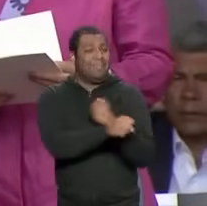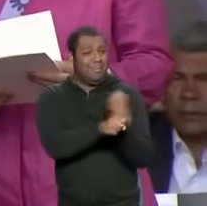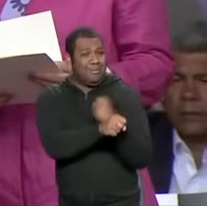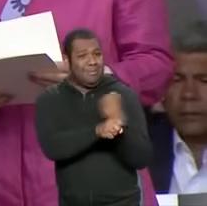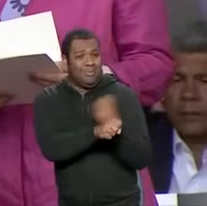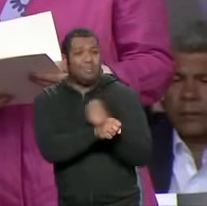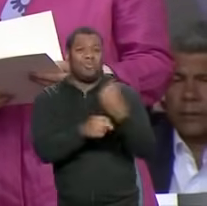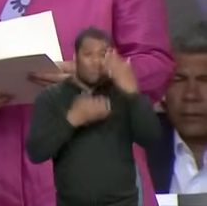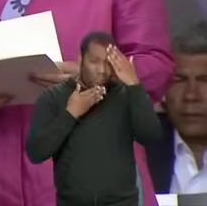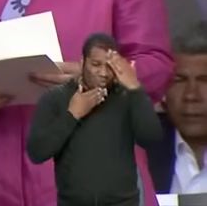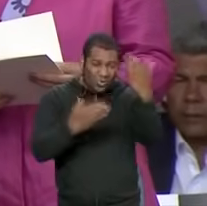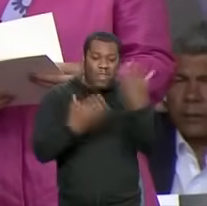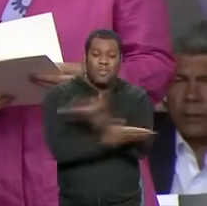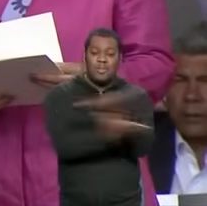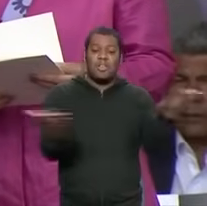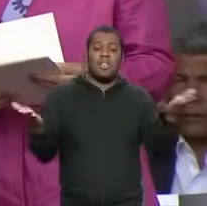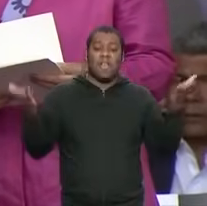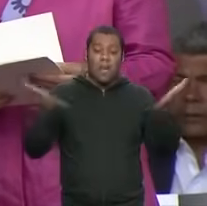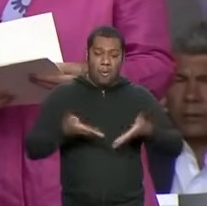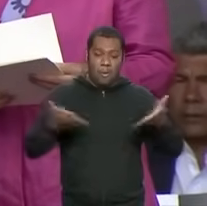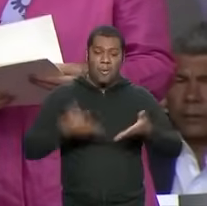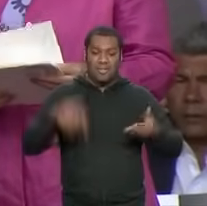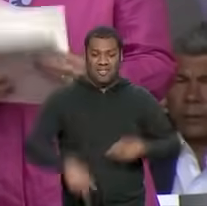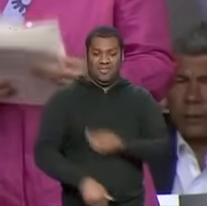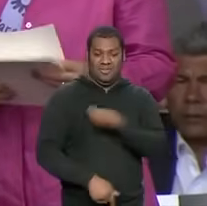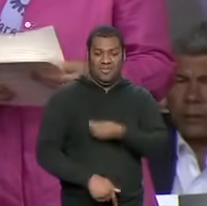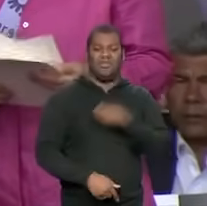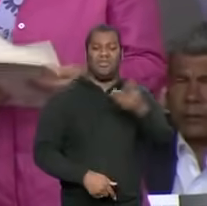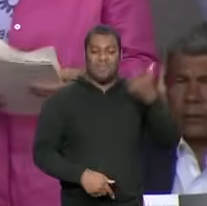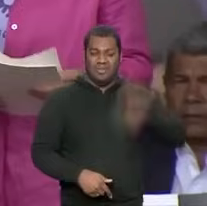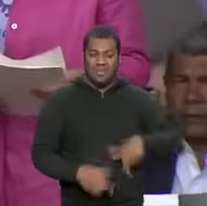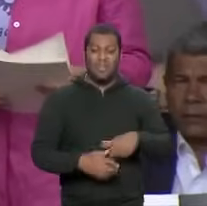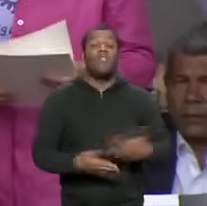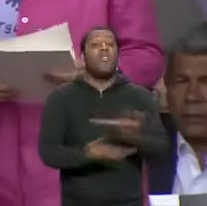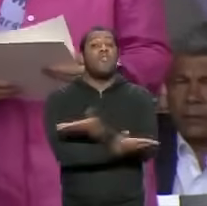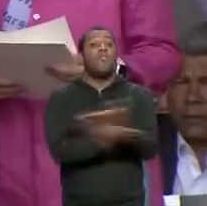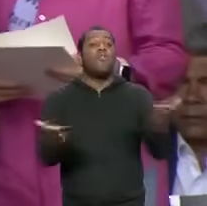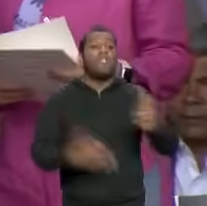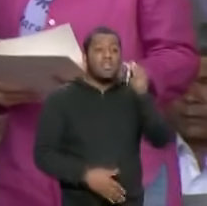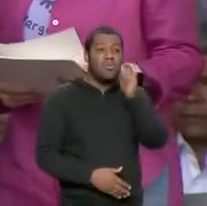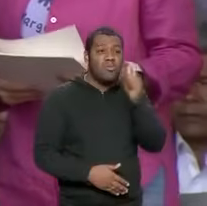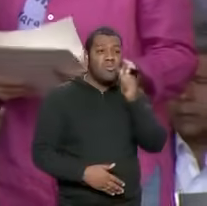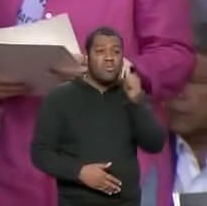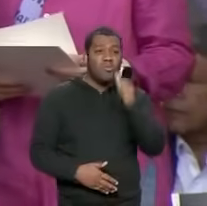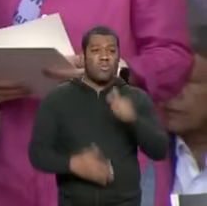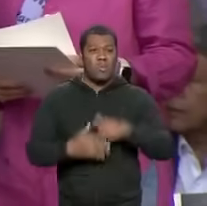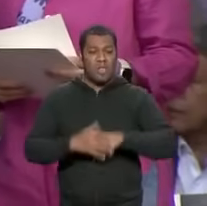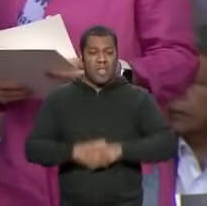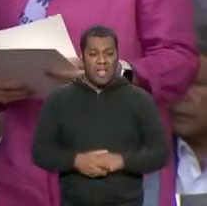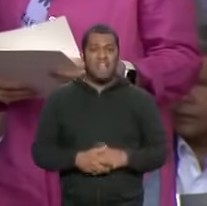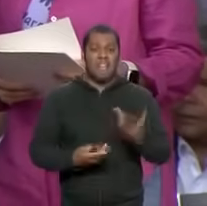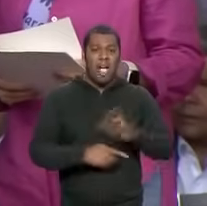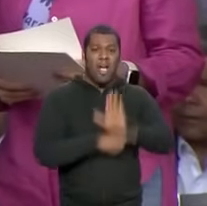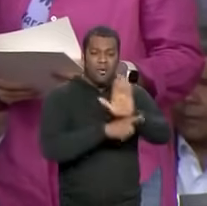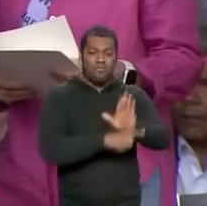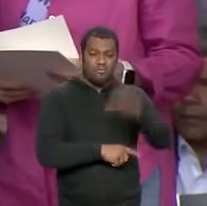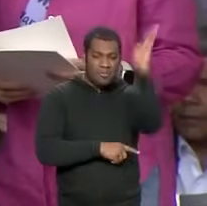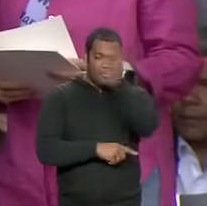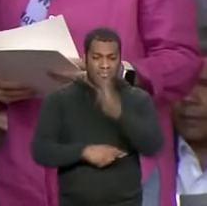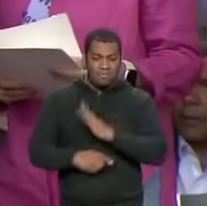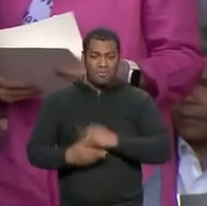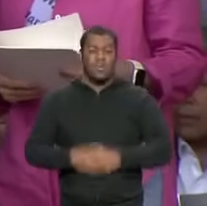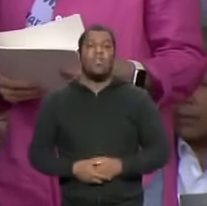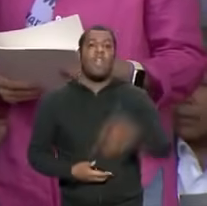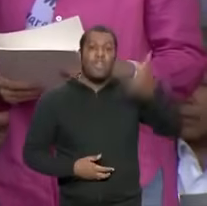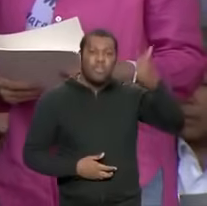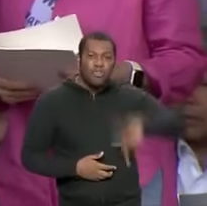obrigado por estar aqui mais uma vez vocês são Parque fundamental desse Brasil que volta